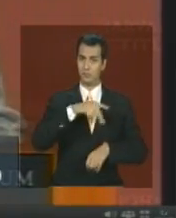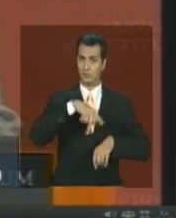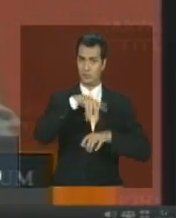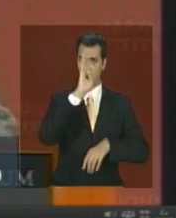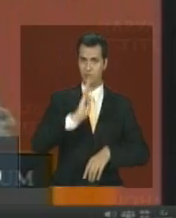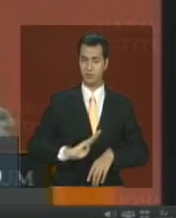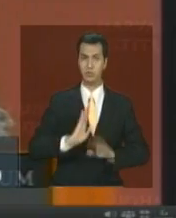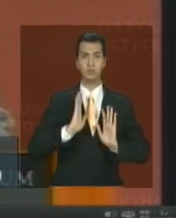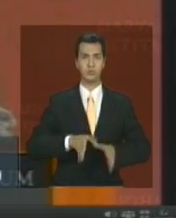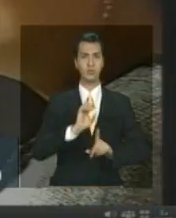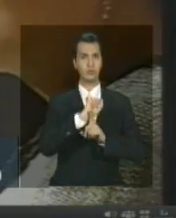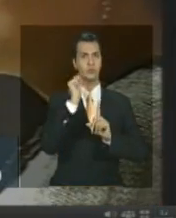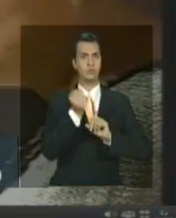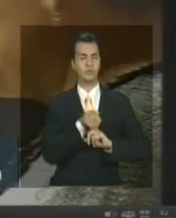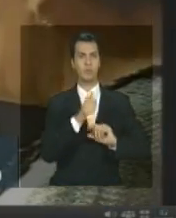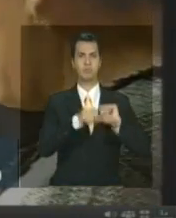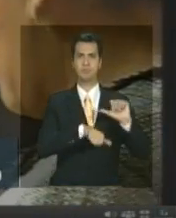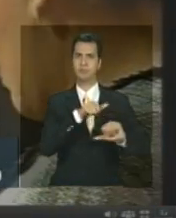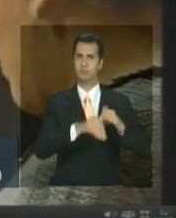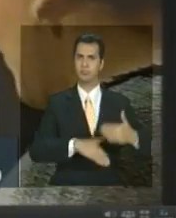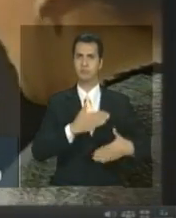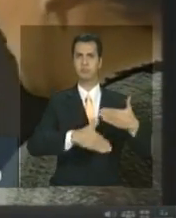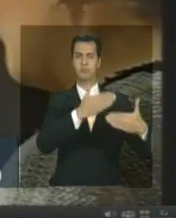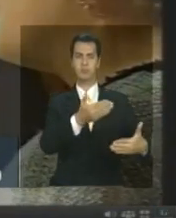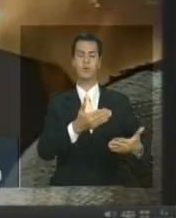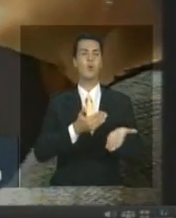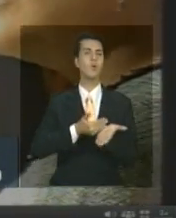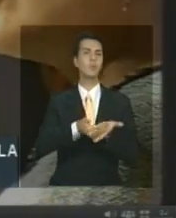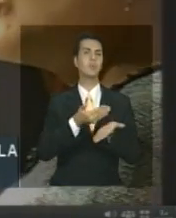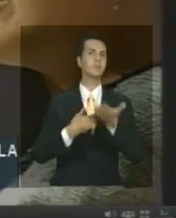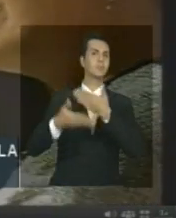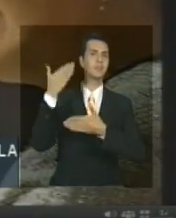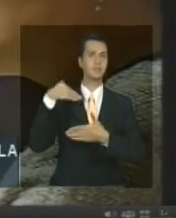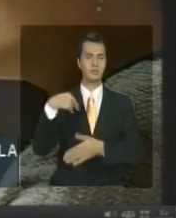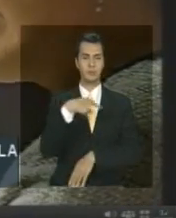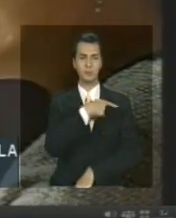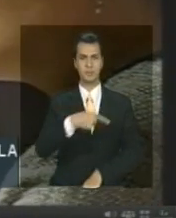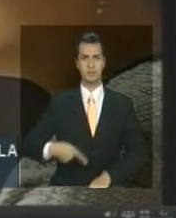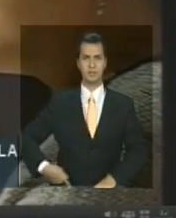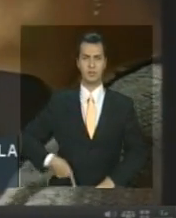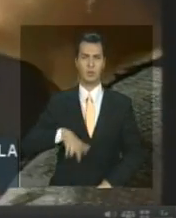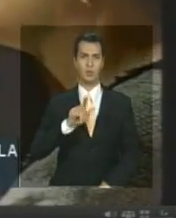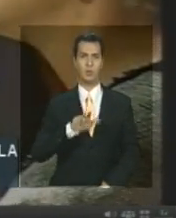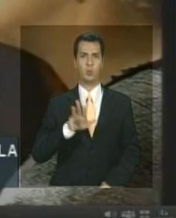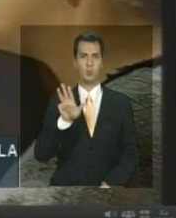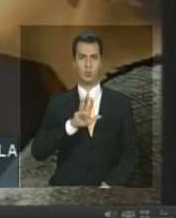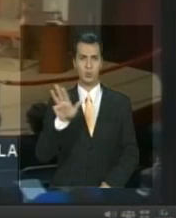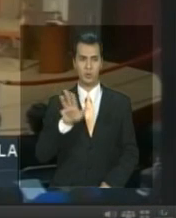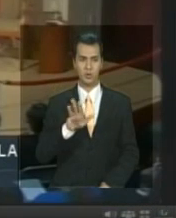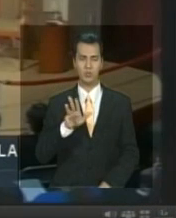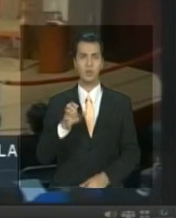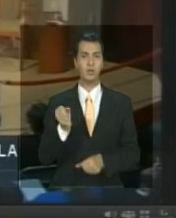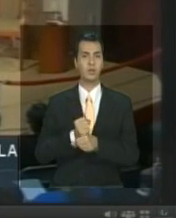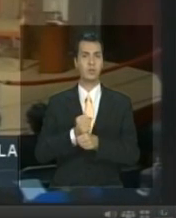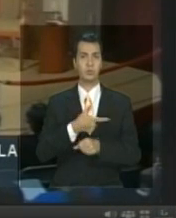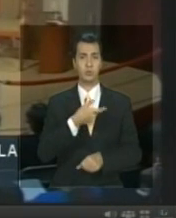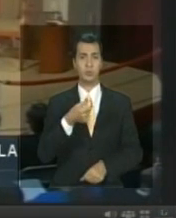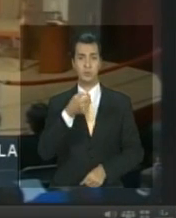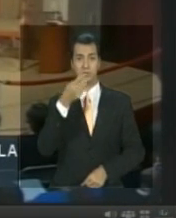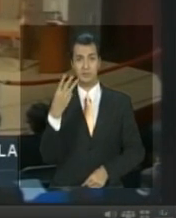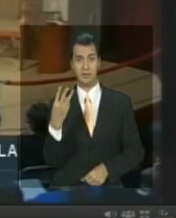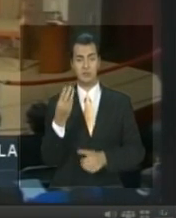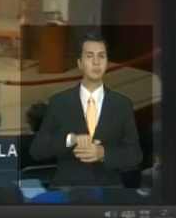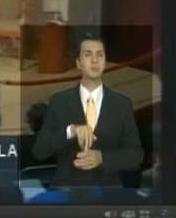políticas que tiveram início quando o presidente Luiz Inácio da Silva foi, em 2003, eleito no